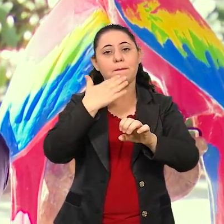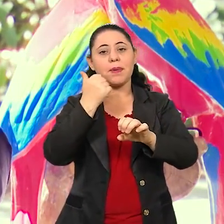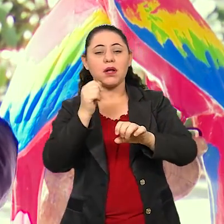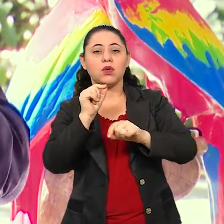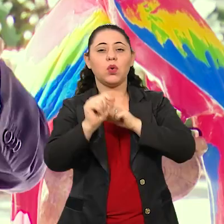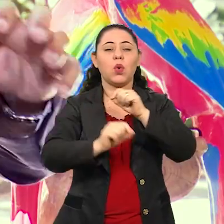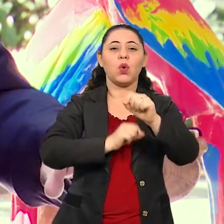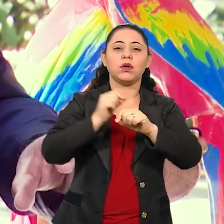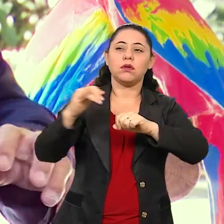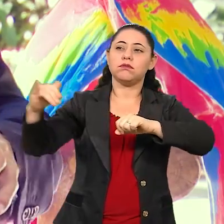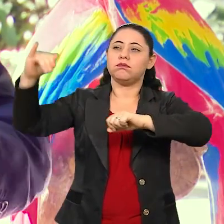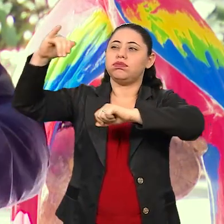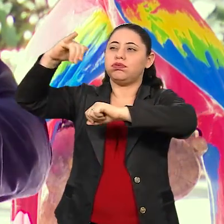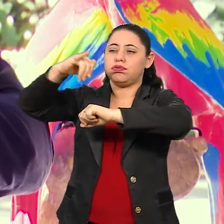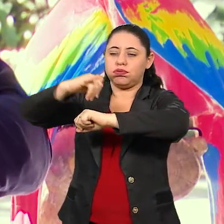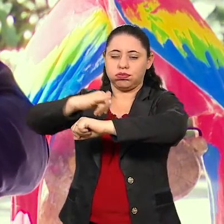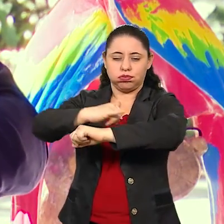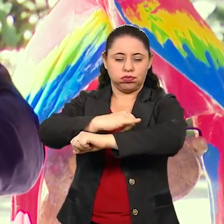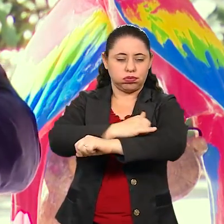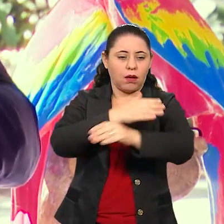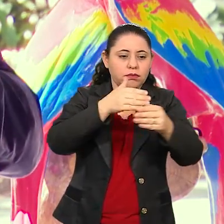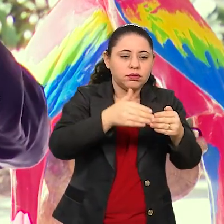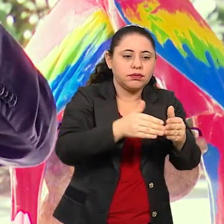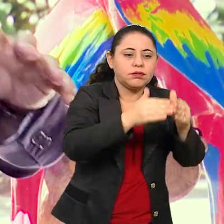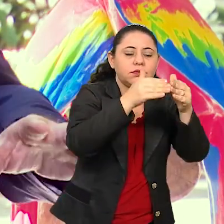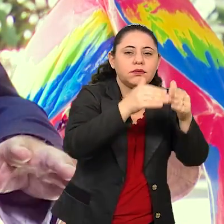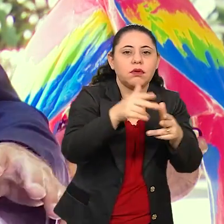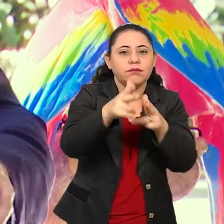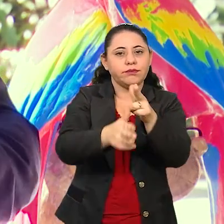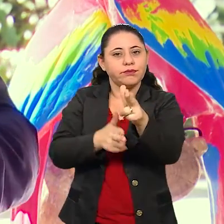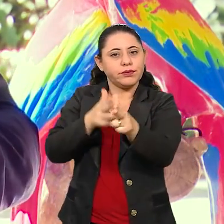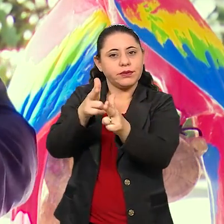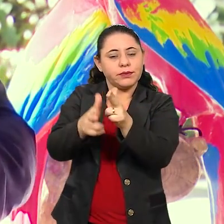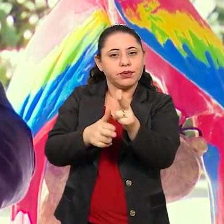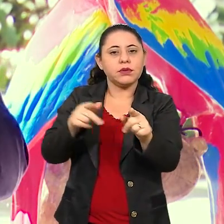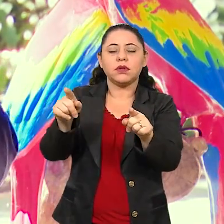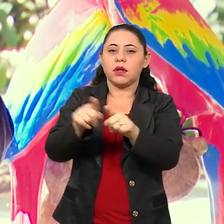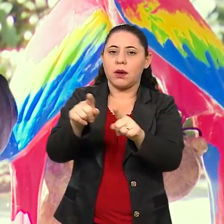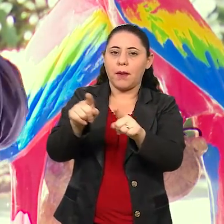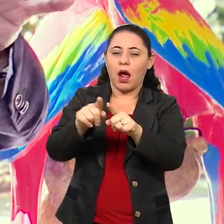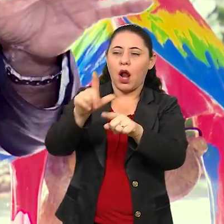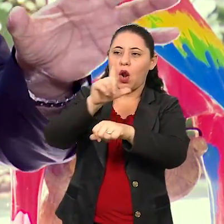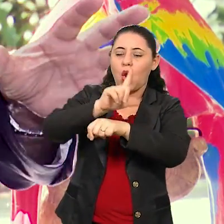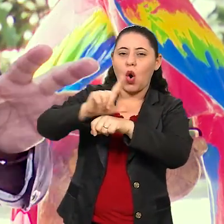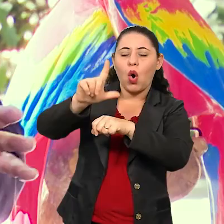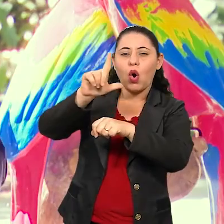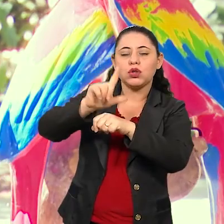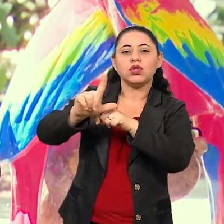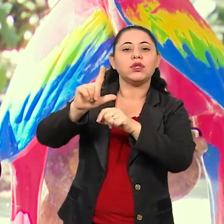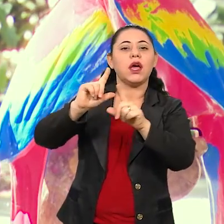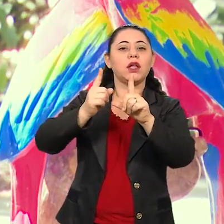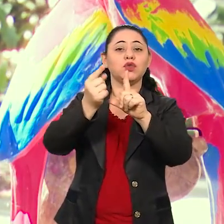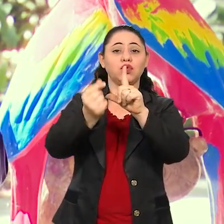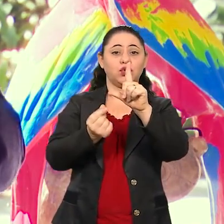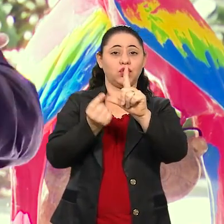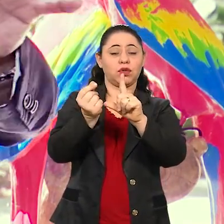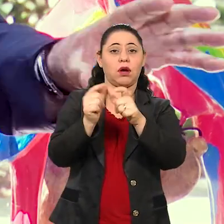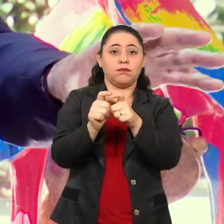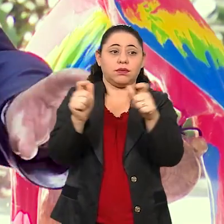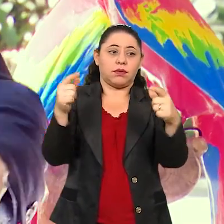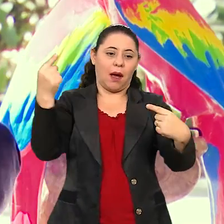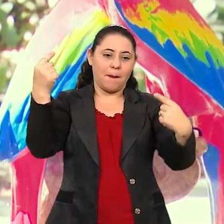maior dando portos aeroportos rodovias ferrovias modal Logística em construção